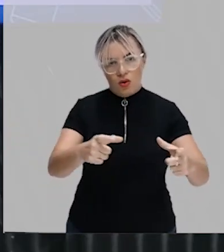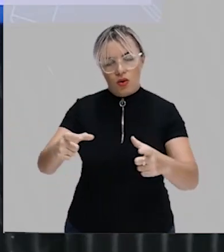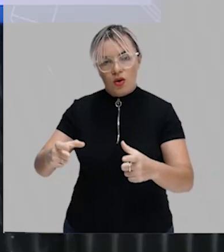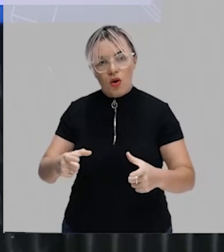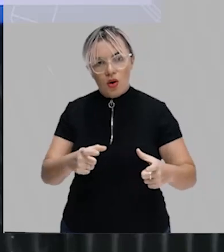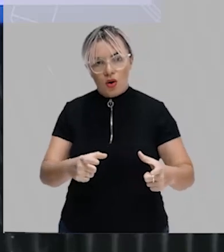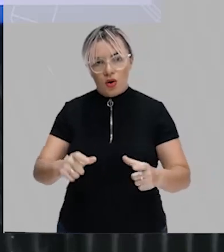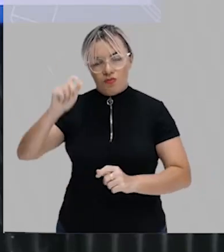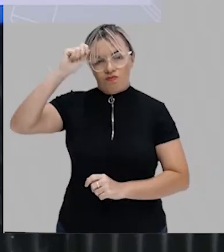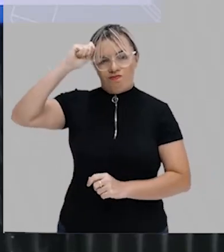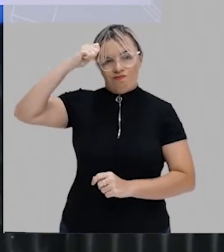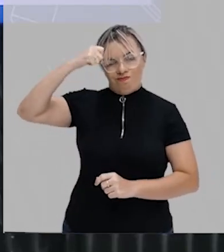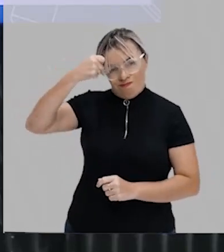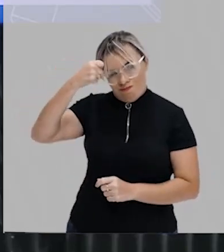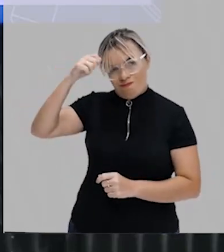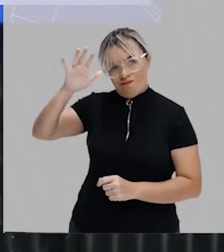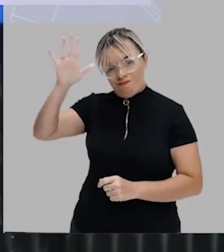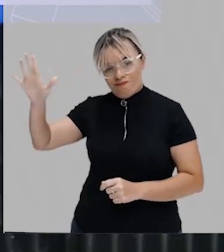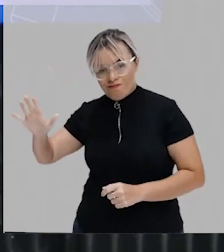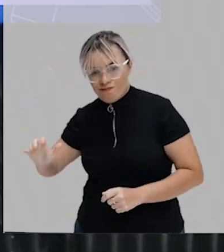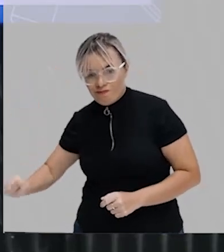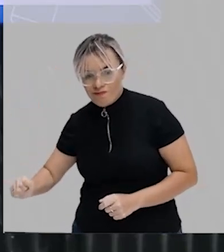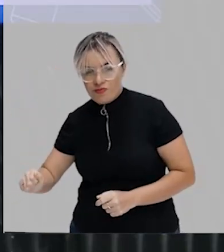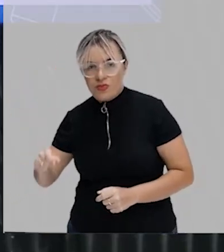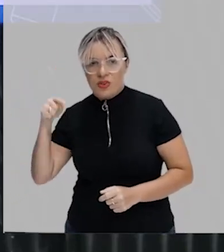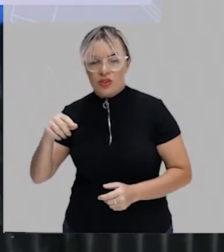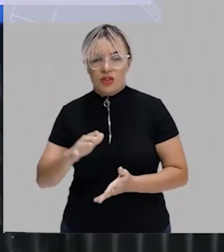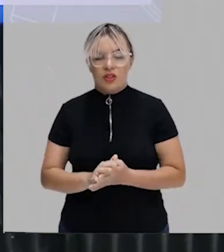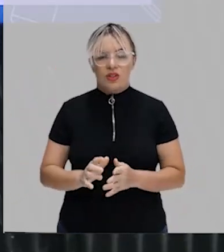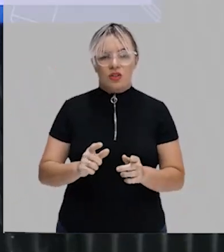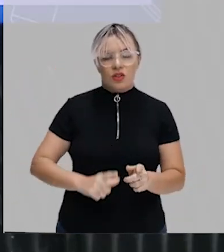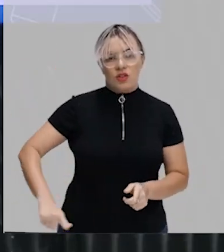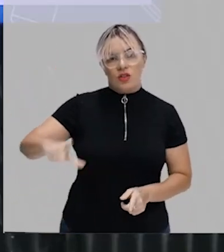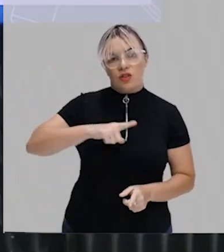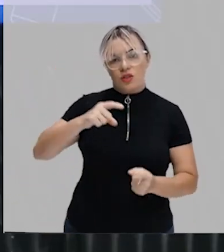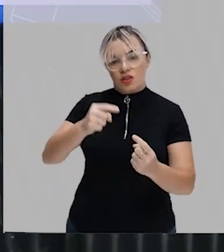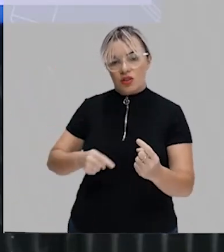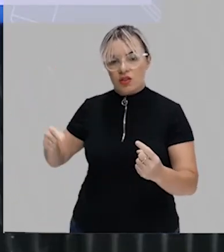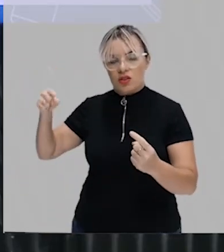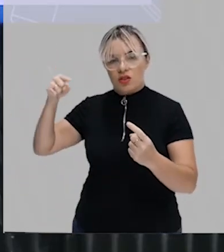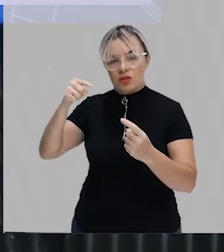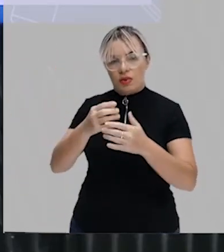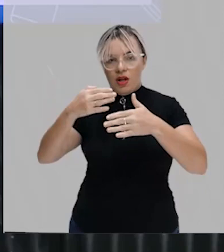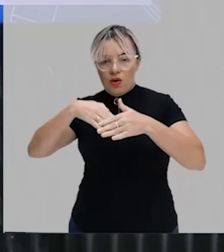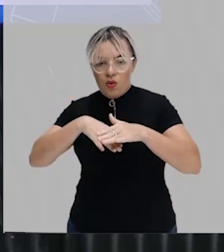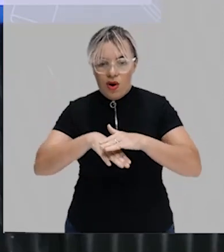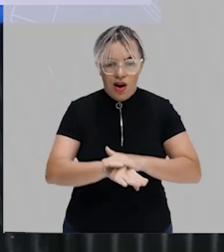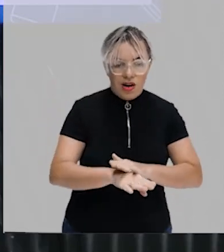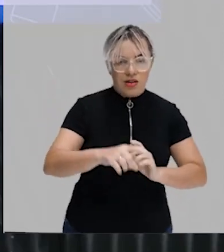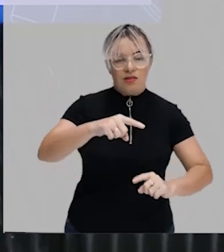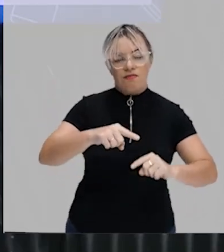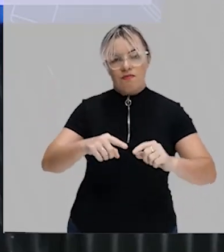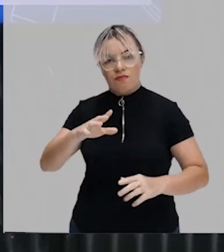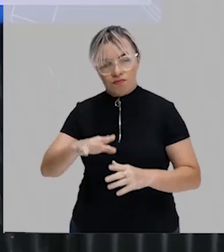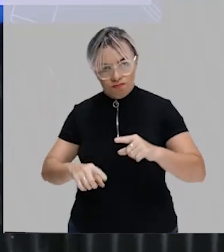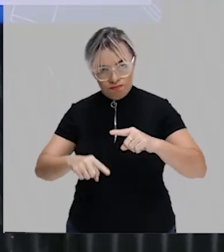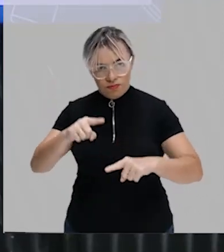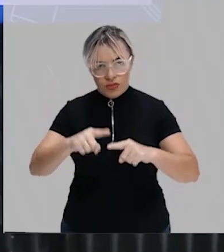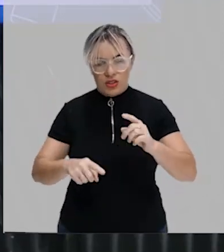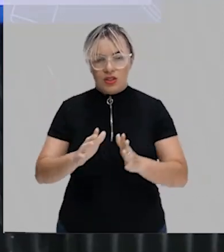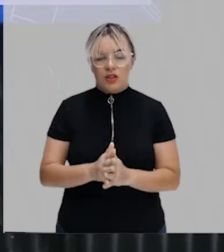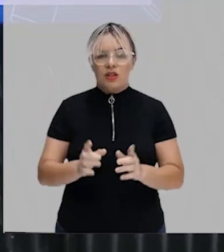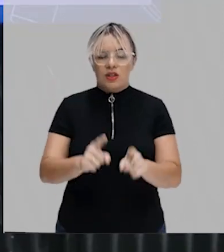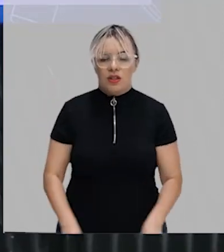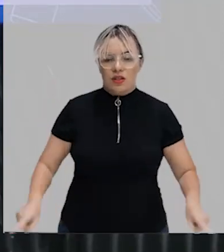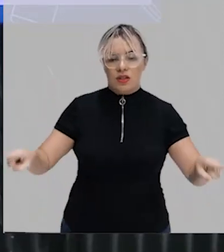trouxeram para o Brasil, as feitorias que serviram inclusive de armazéns, e até mesmo a presença